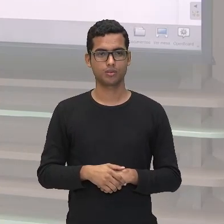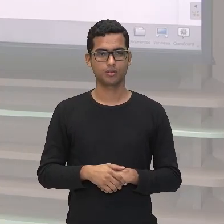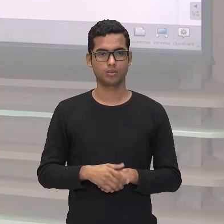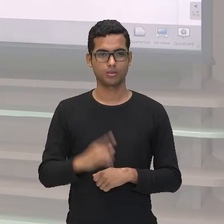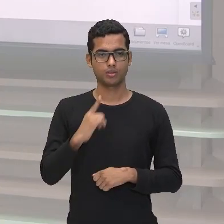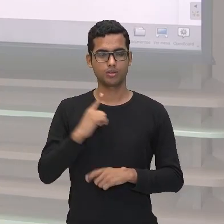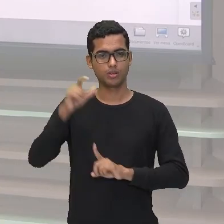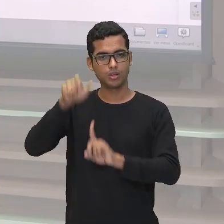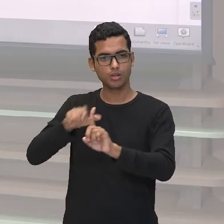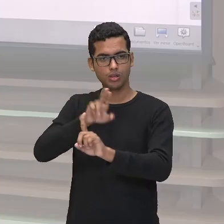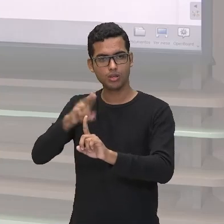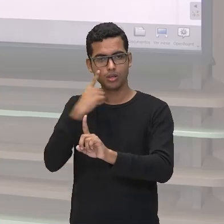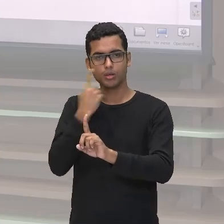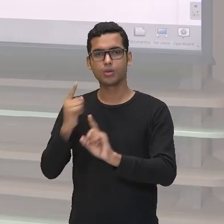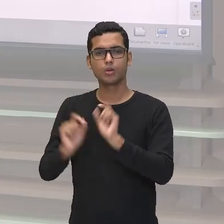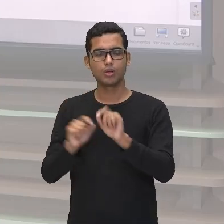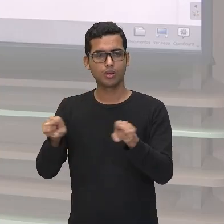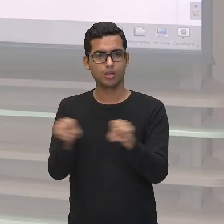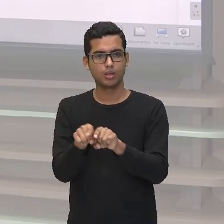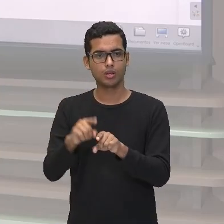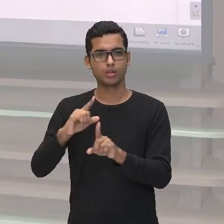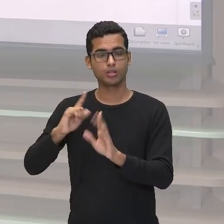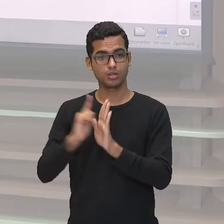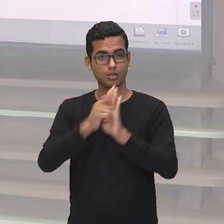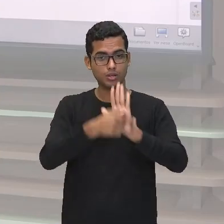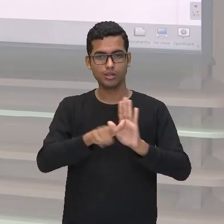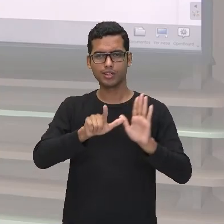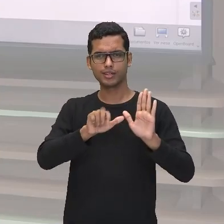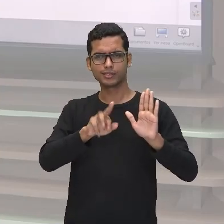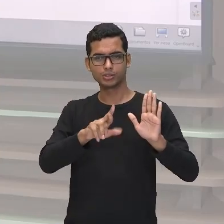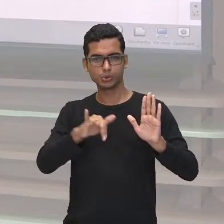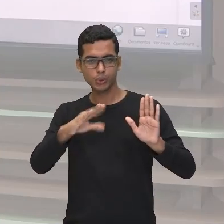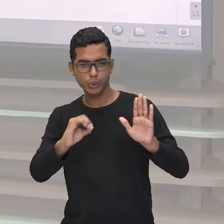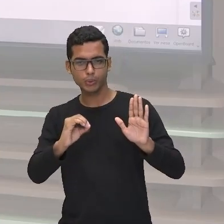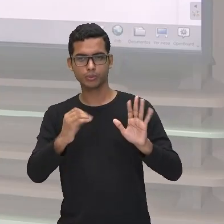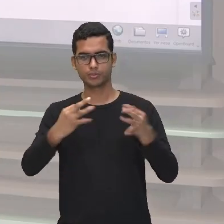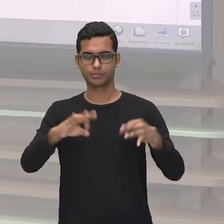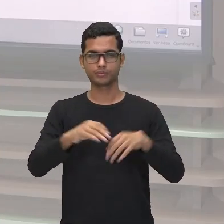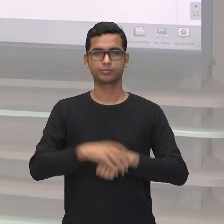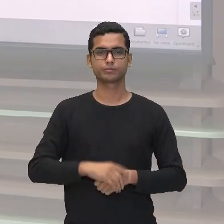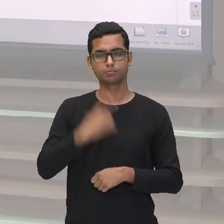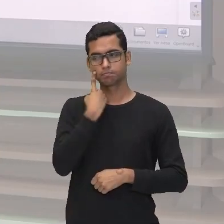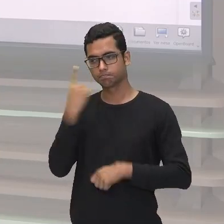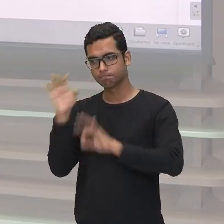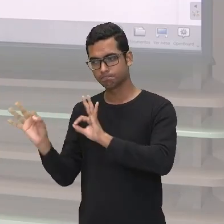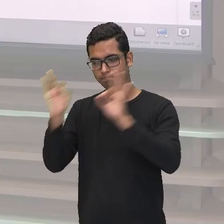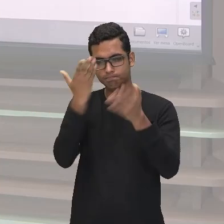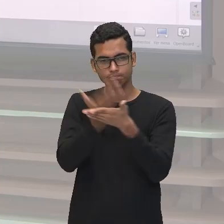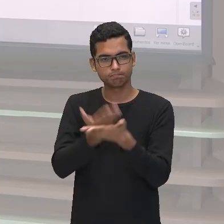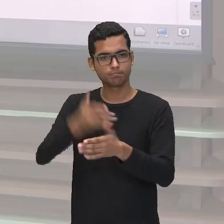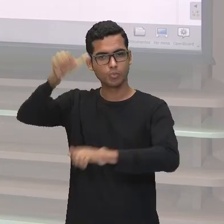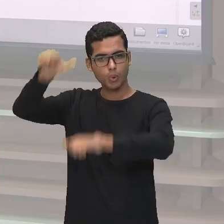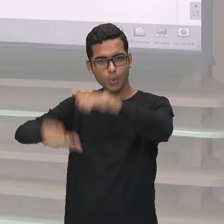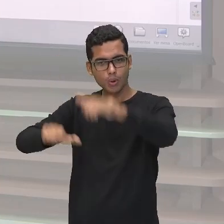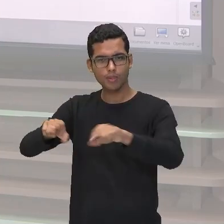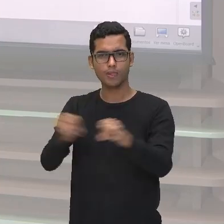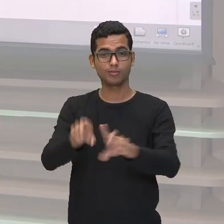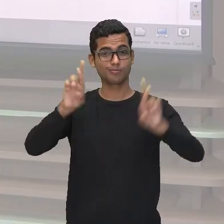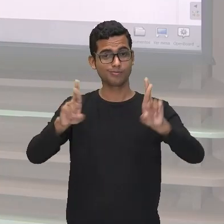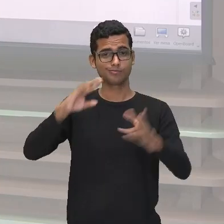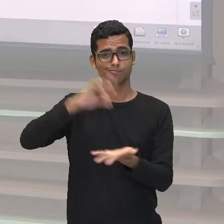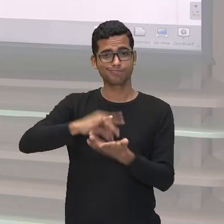essa denominação pertencendo ao gênero lírico, certo? Você viu então aqui, analisamos os poemas, esperamos que